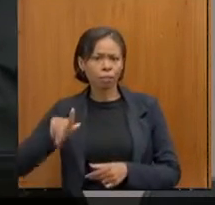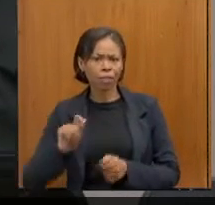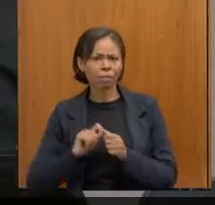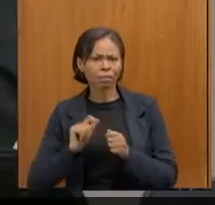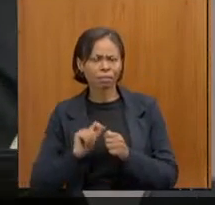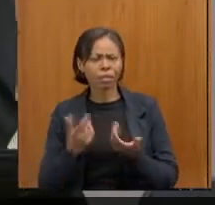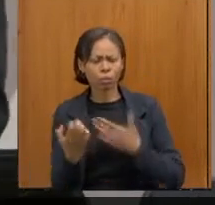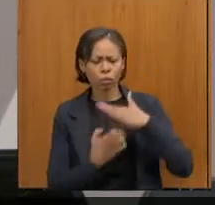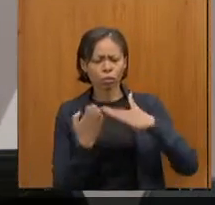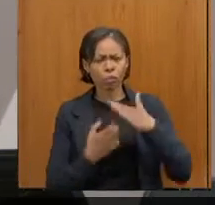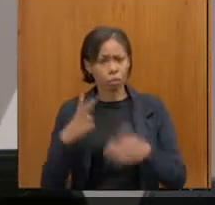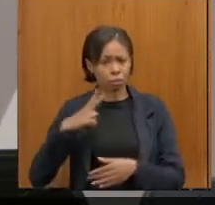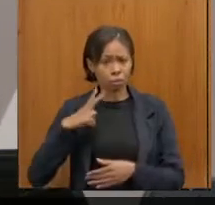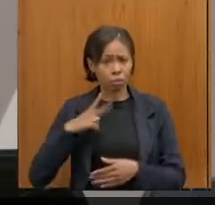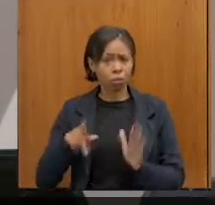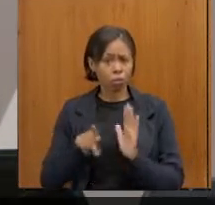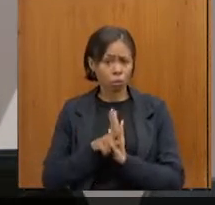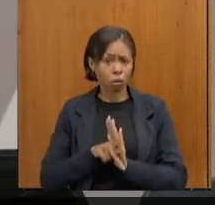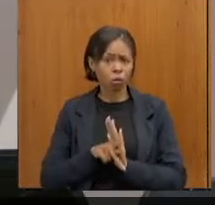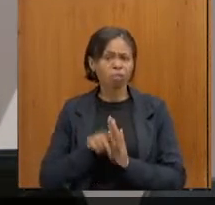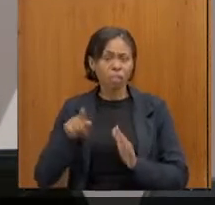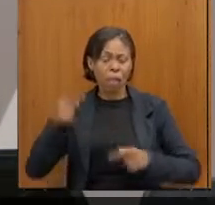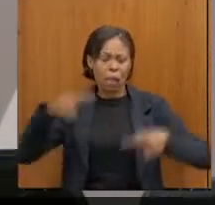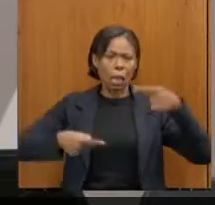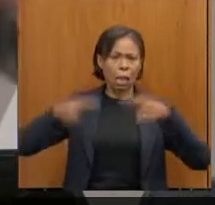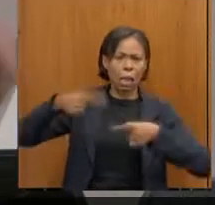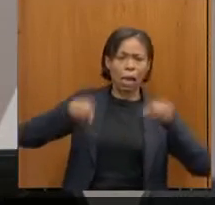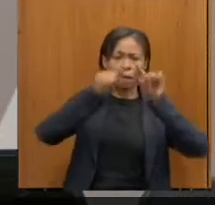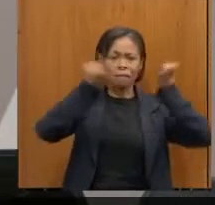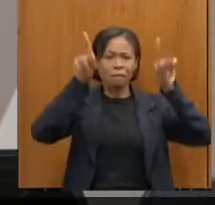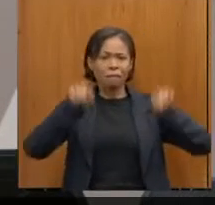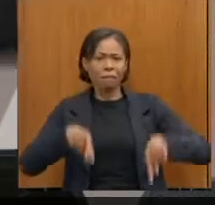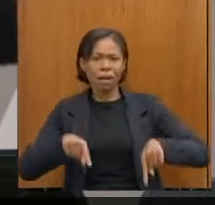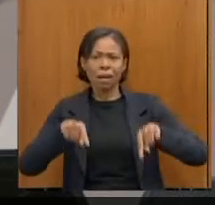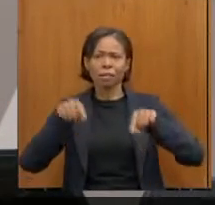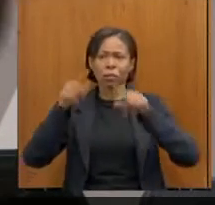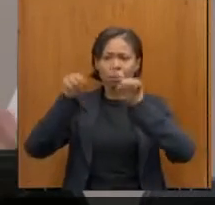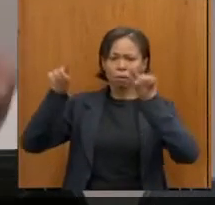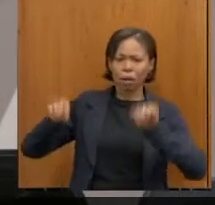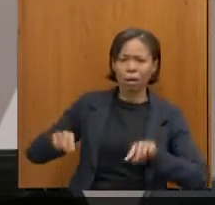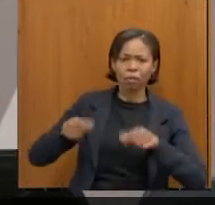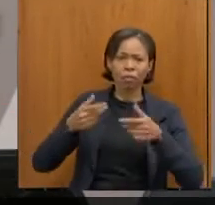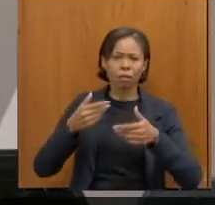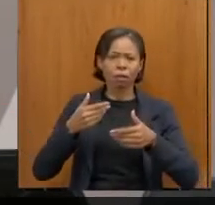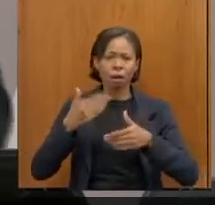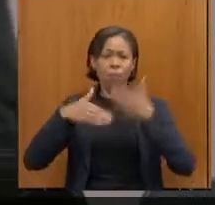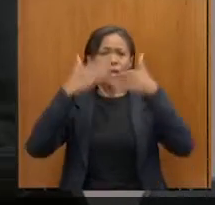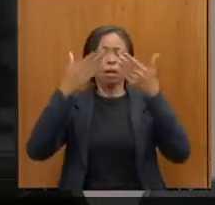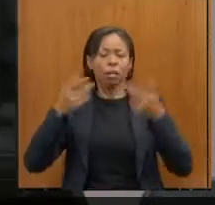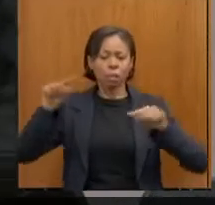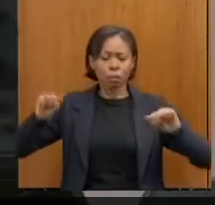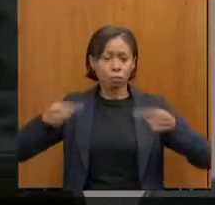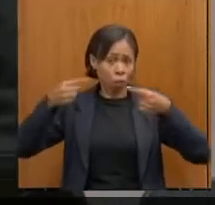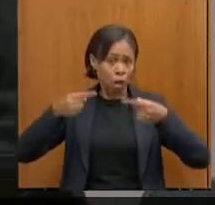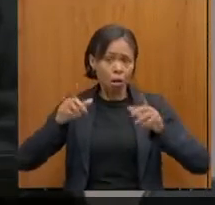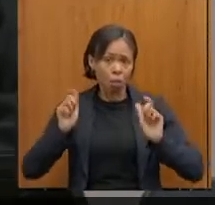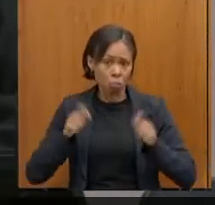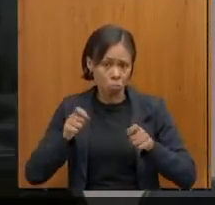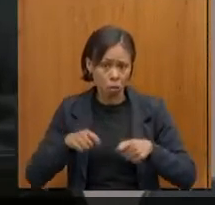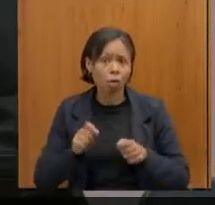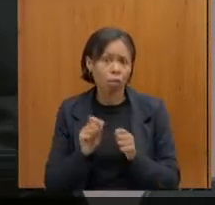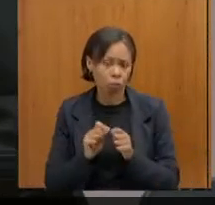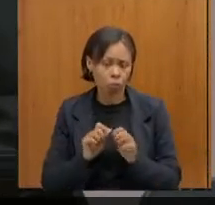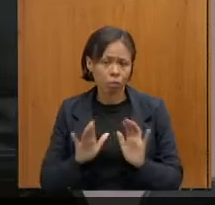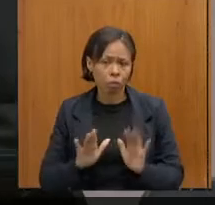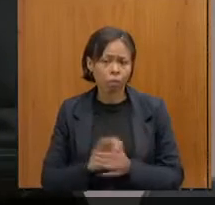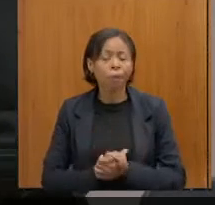privada disputar quadros disputar avanços tudo isso pode e deve ser feito por e